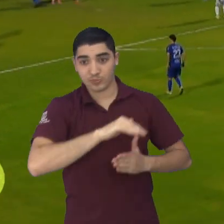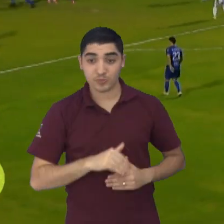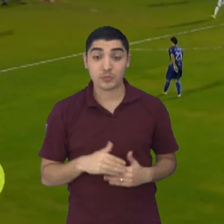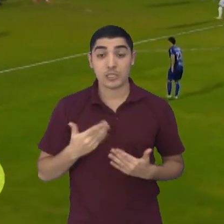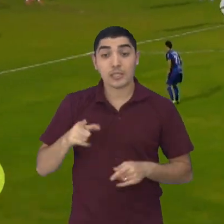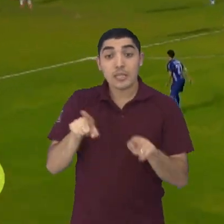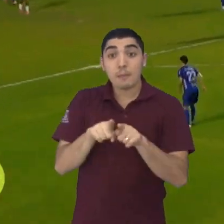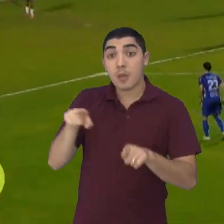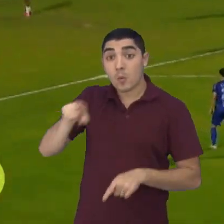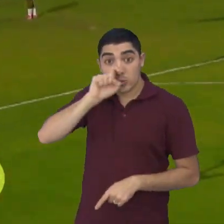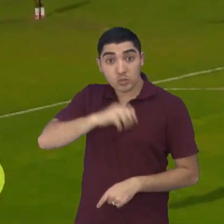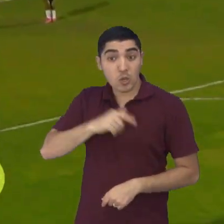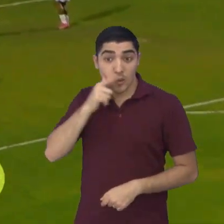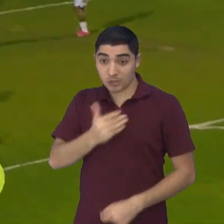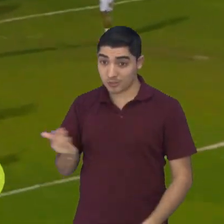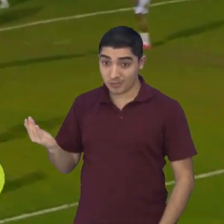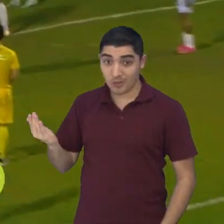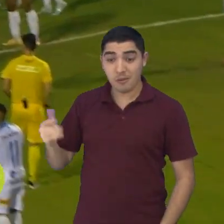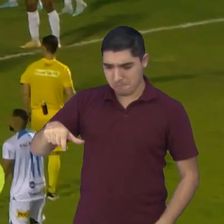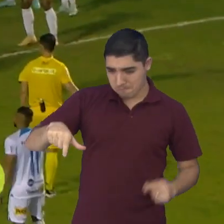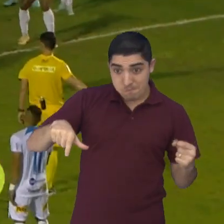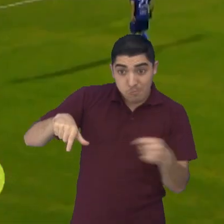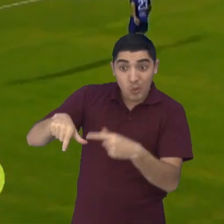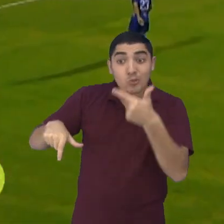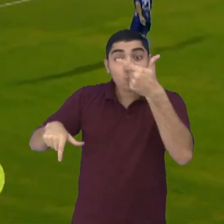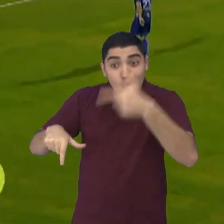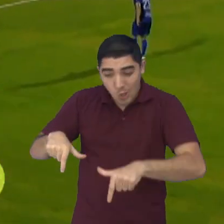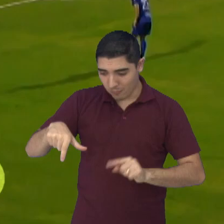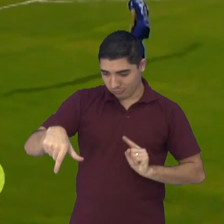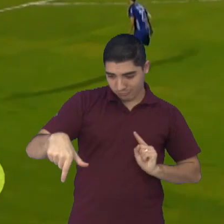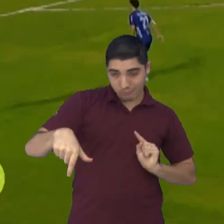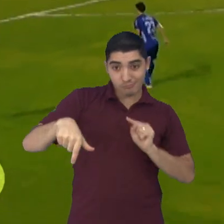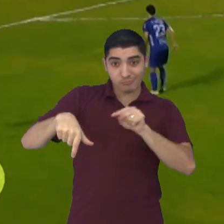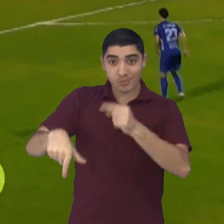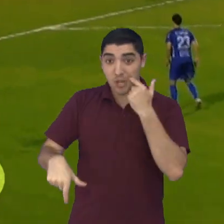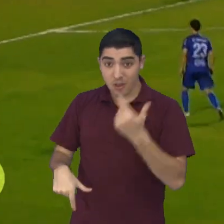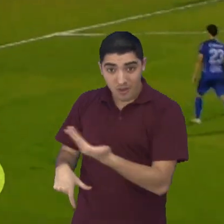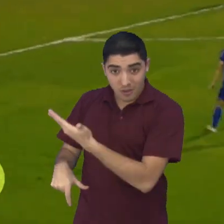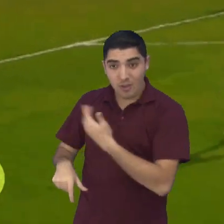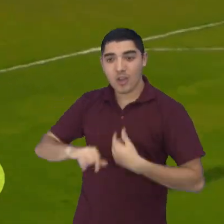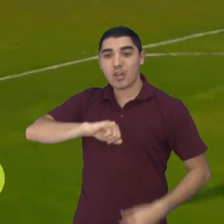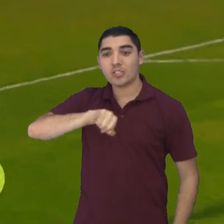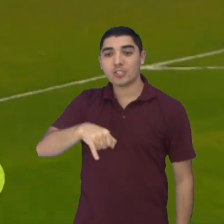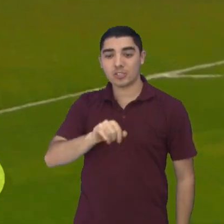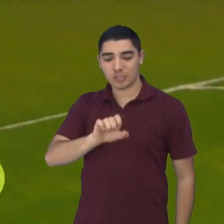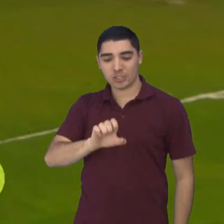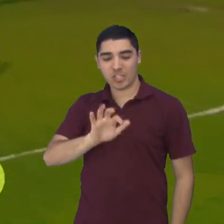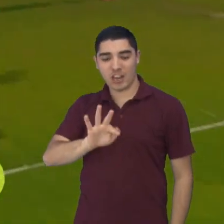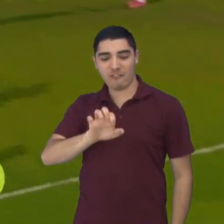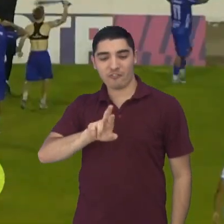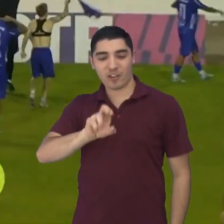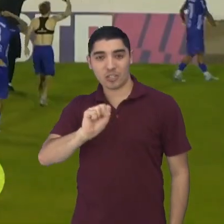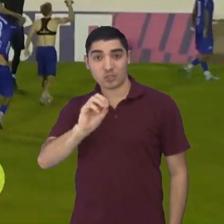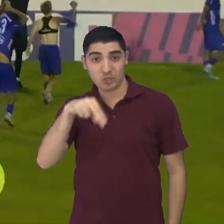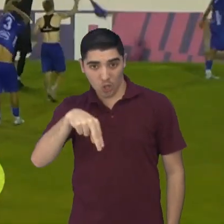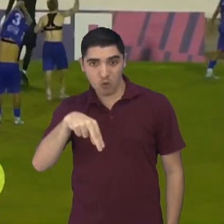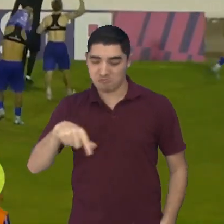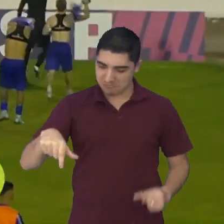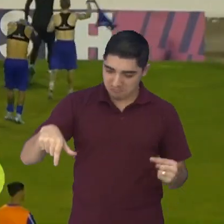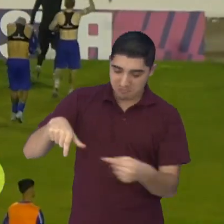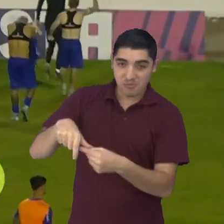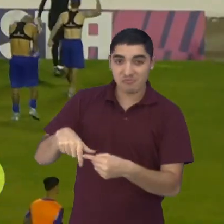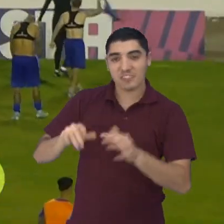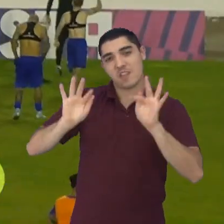do São José, que surgiu em mais uma cobrança de escanteio, dessa vez com Jefferson Lima, de perna direita. Final de